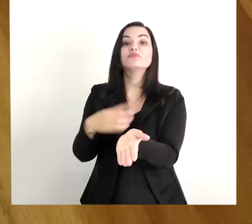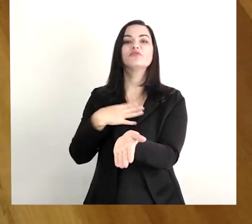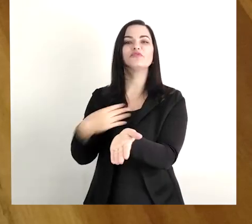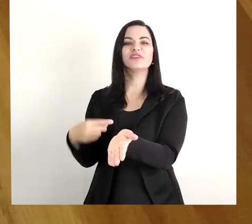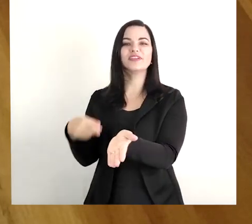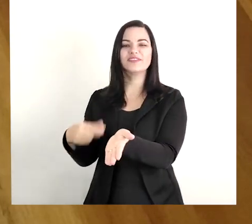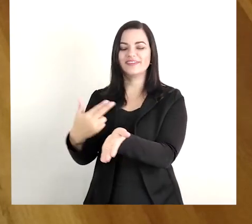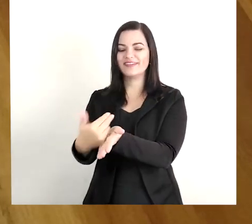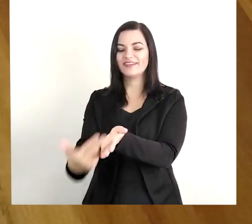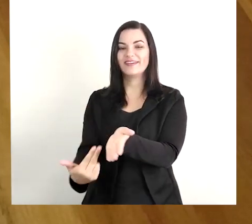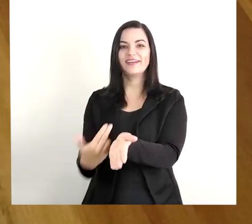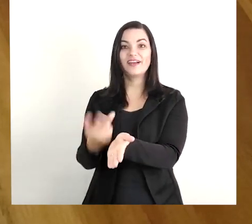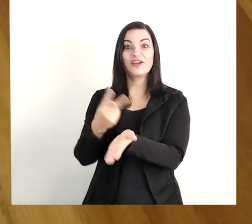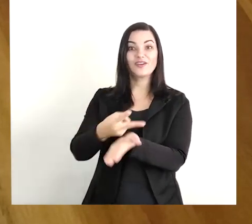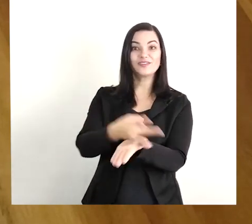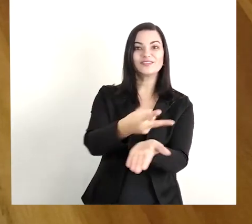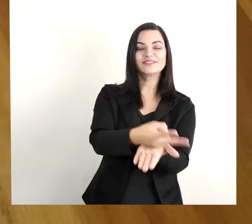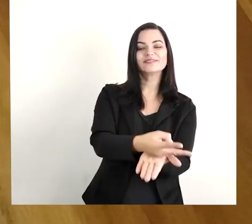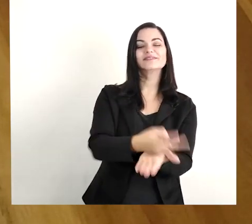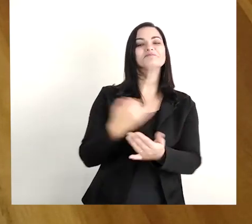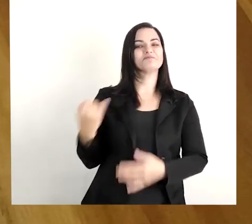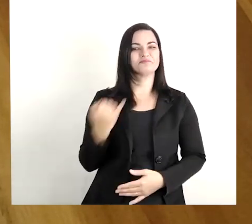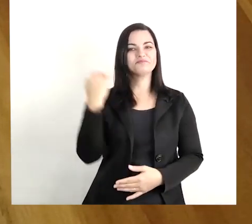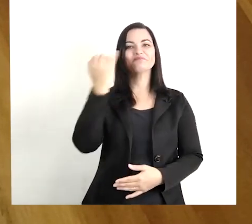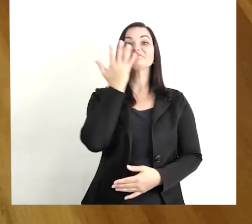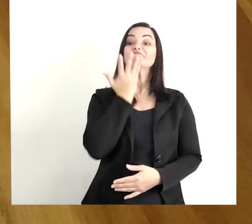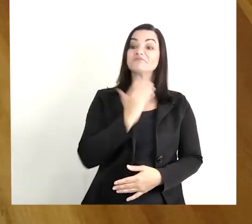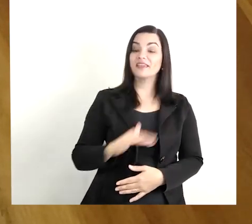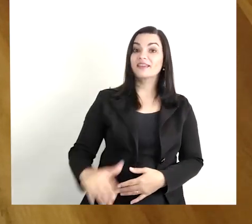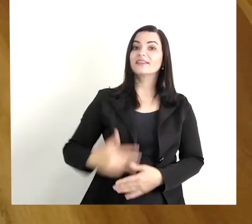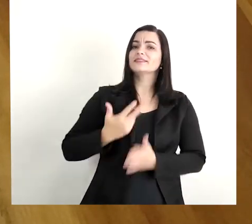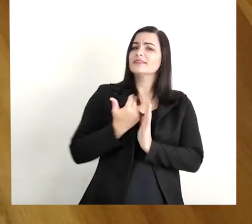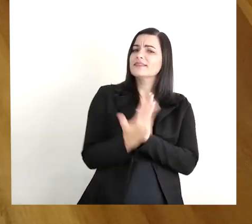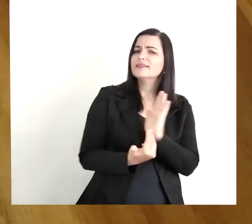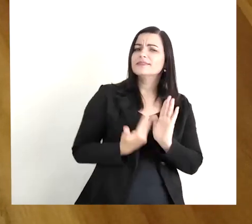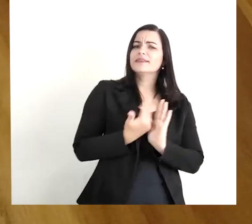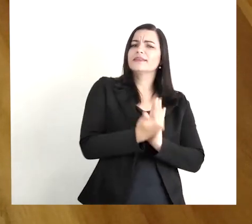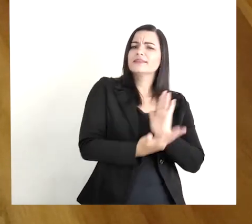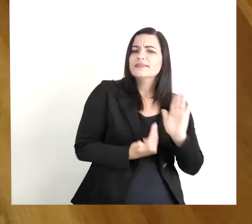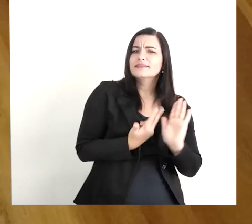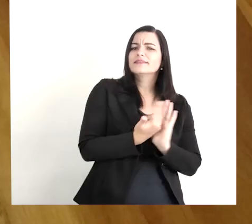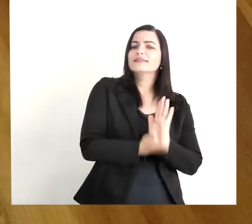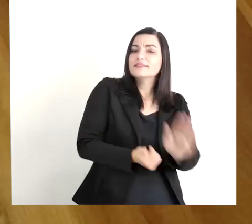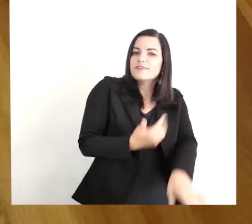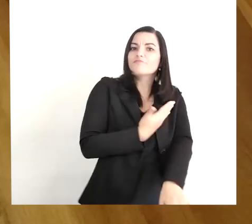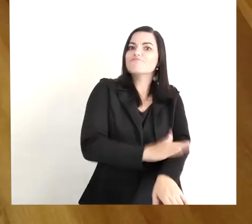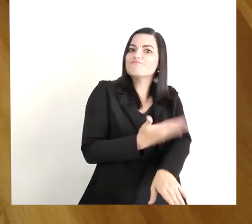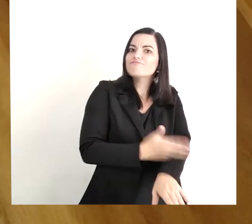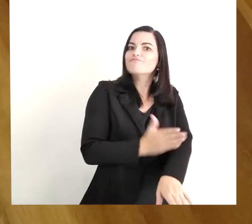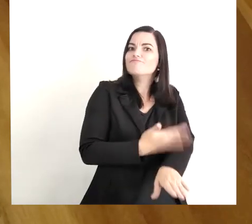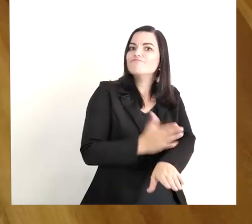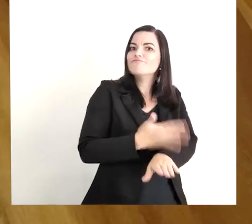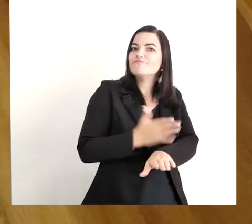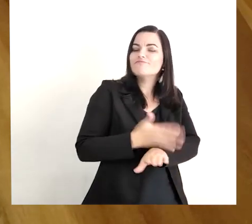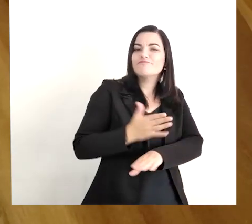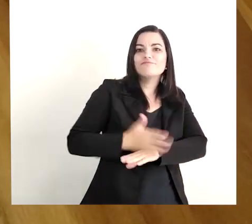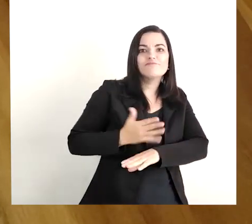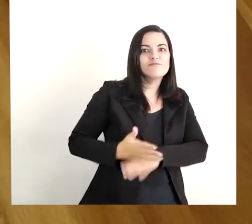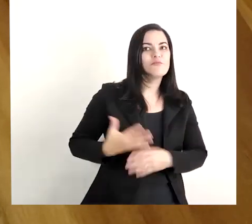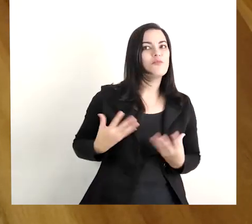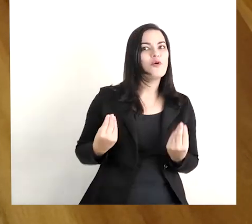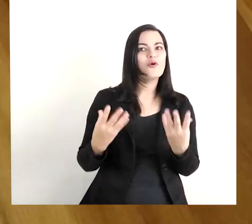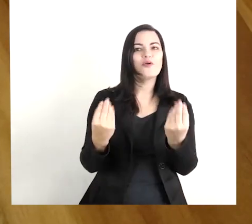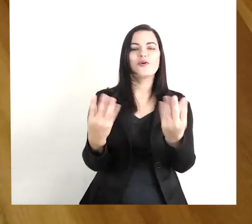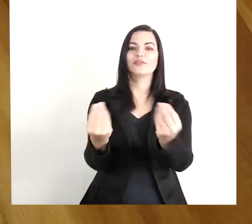É muito importante que a criança desenhe bastante antes de começar a ler e a escrever.